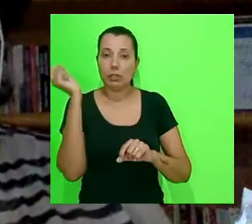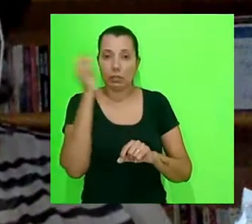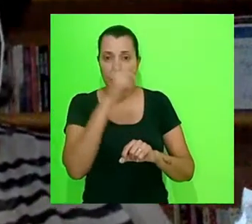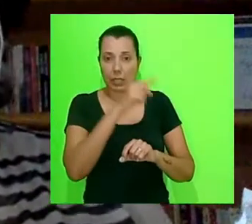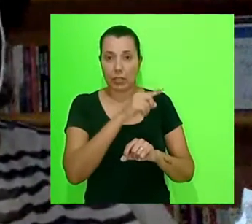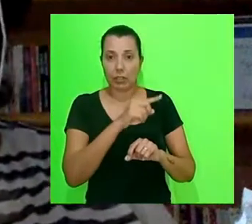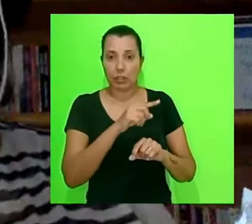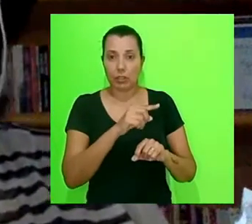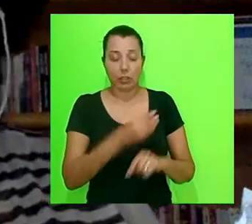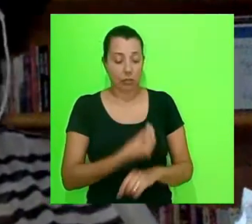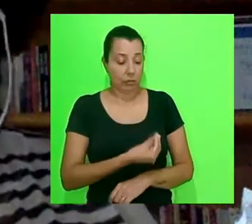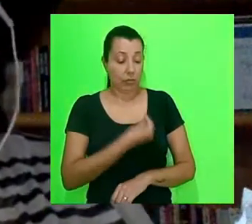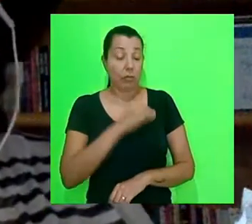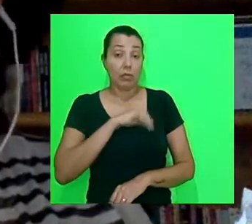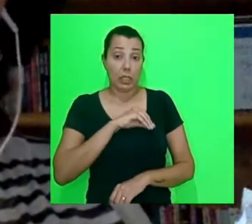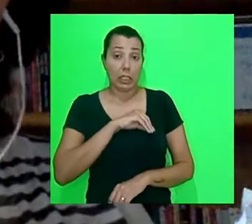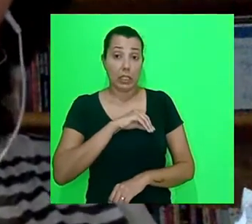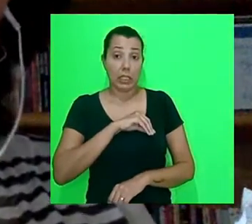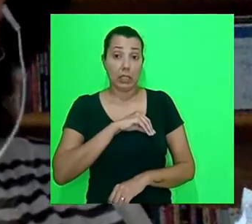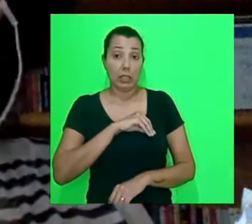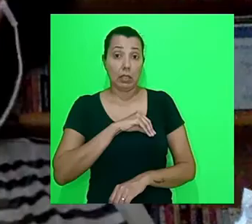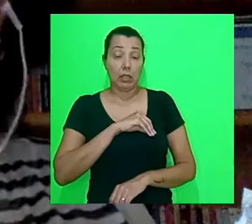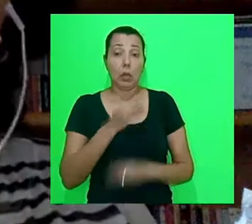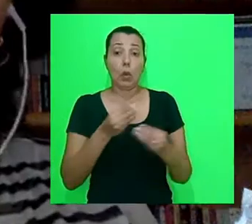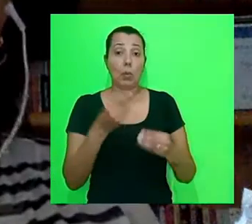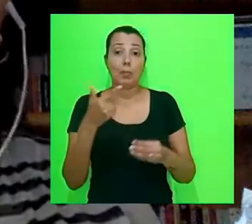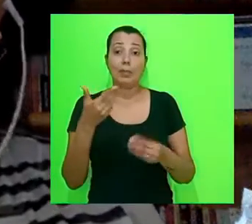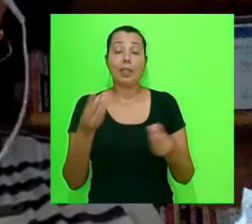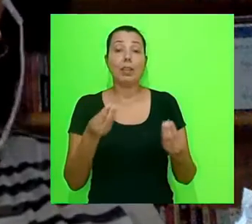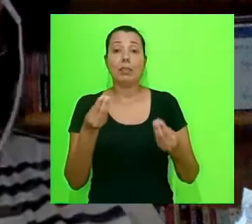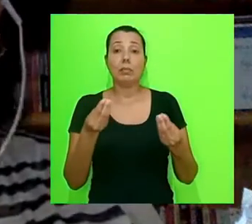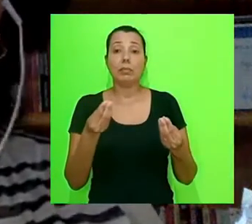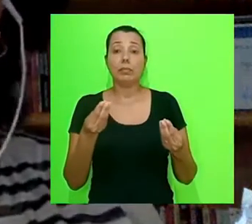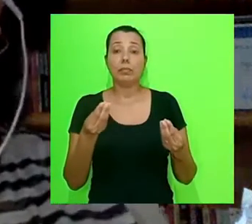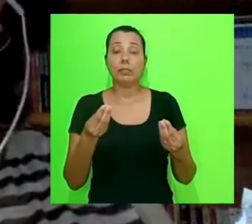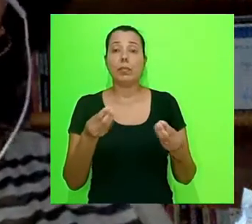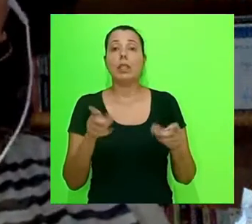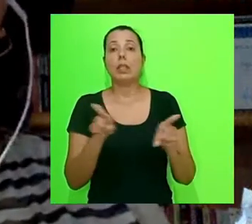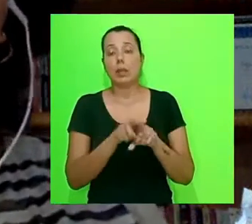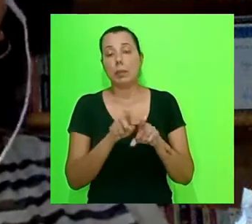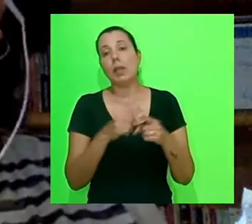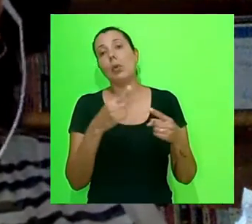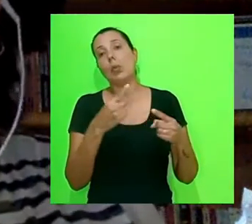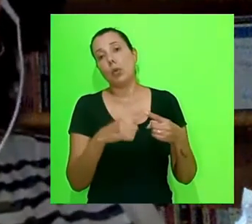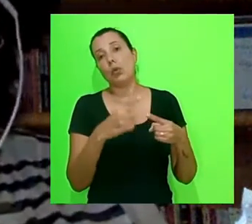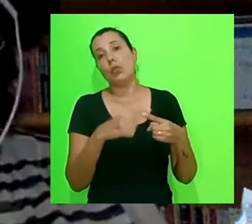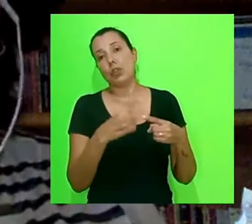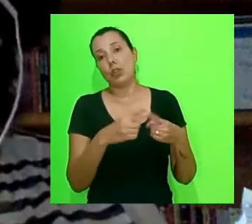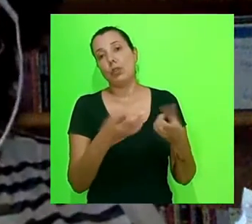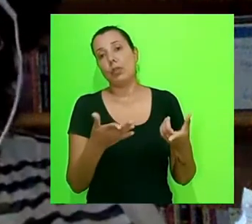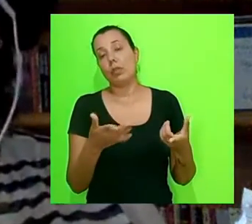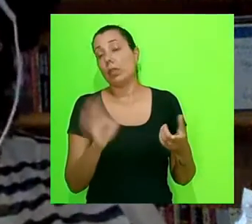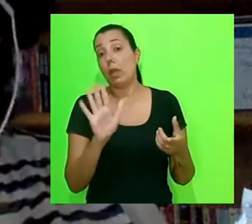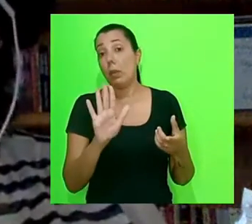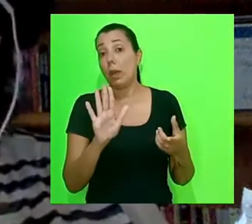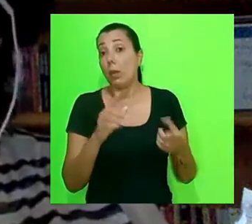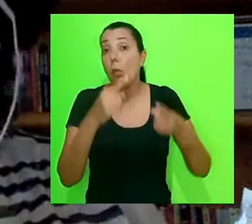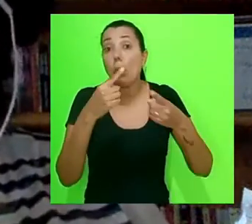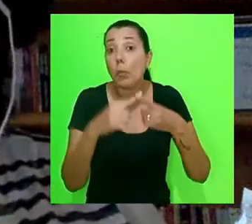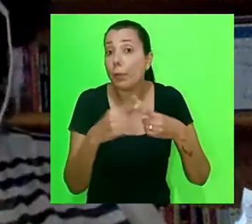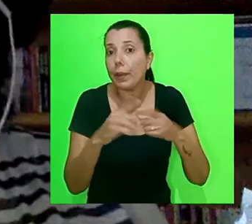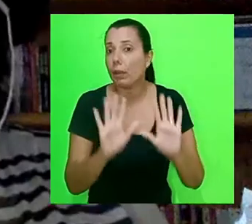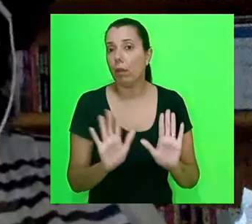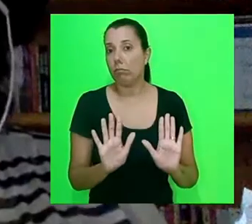potencializado a violência, porque muitos homens, né, que costumavam se apropriar do salário da mulher, e a violência patrimonial